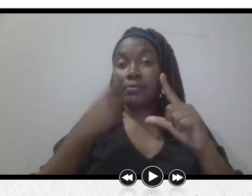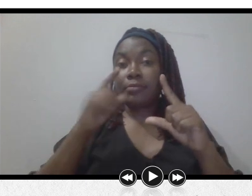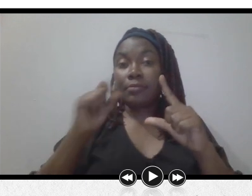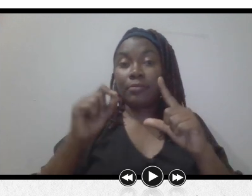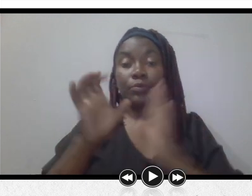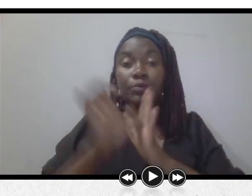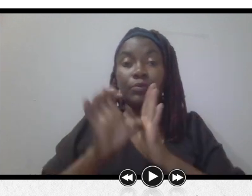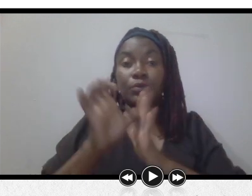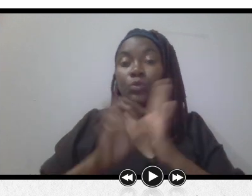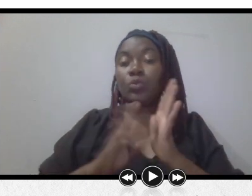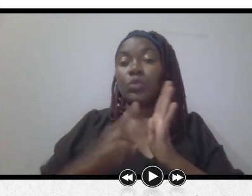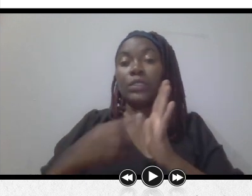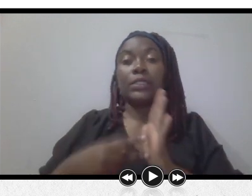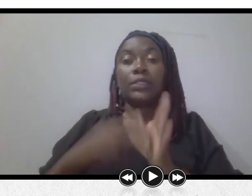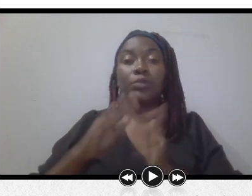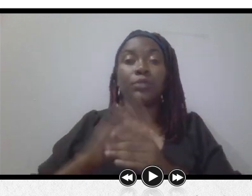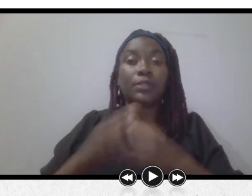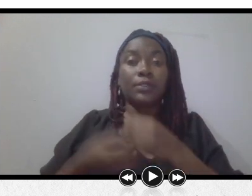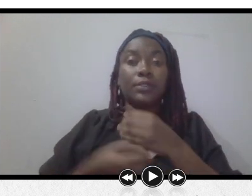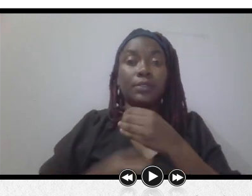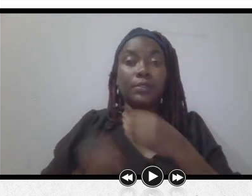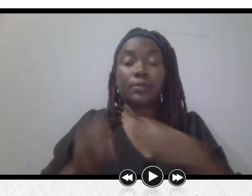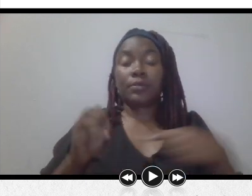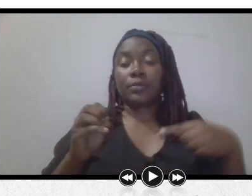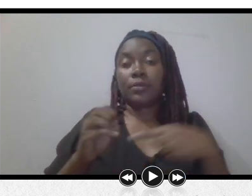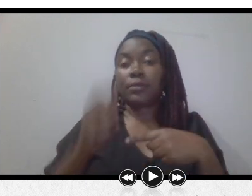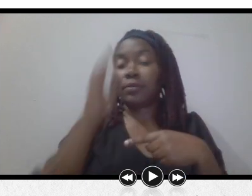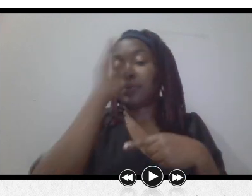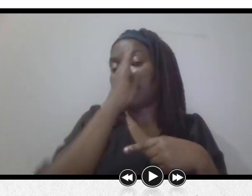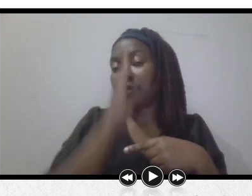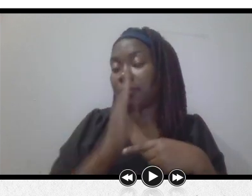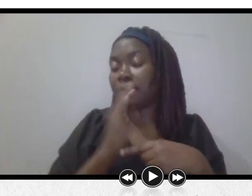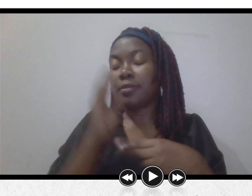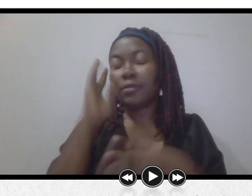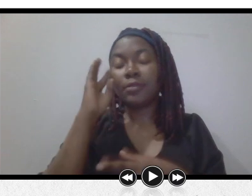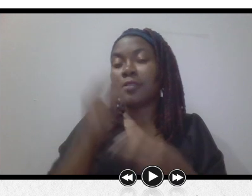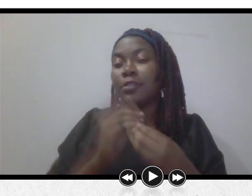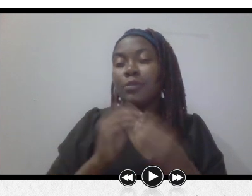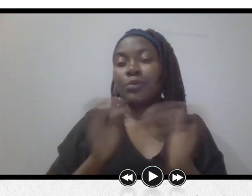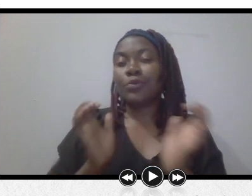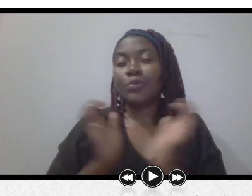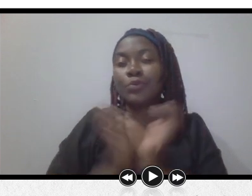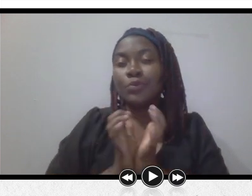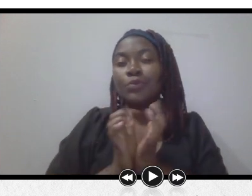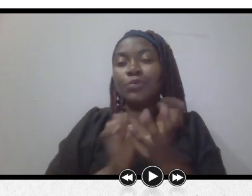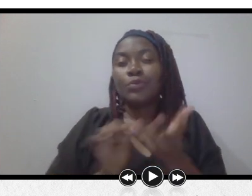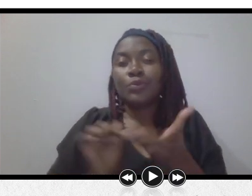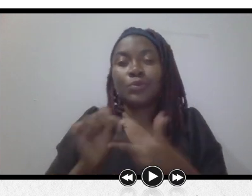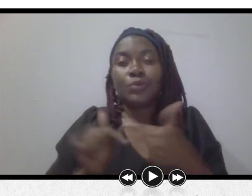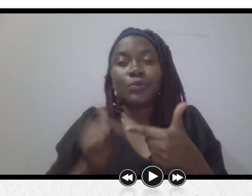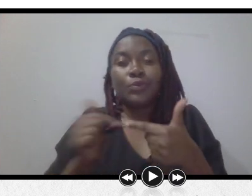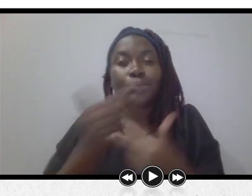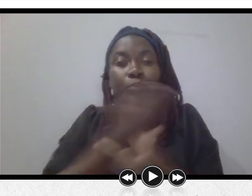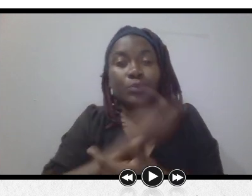o conceito de saneamento básico, né? O saneamento básico no Brasil é entendido como um conjunto de serviços públicos,